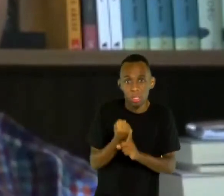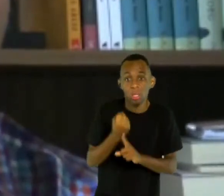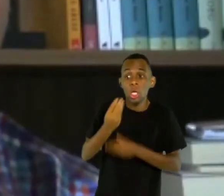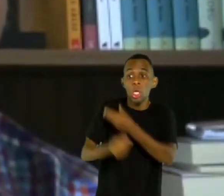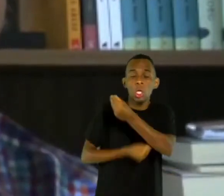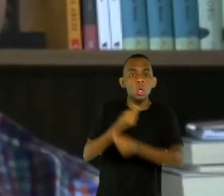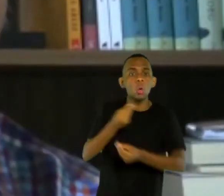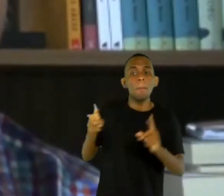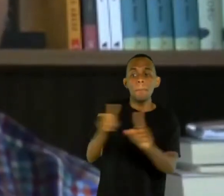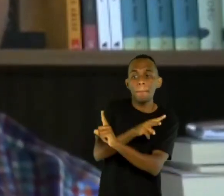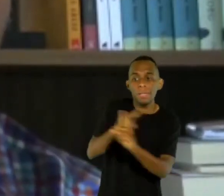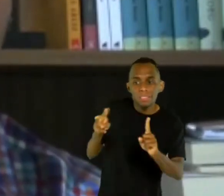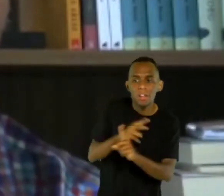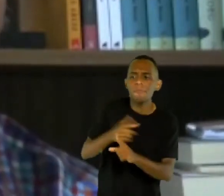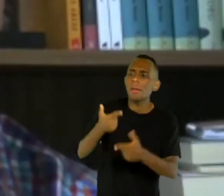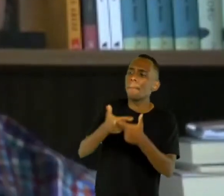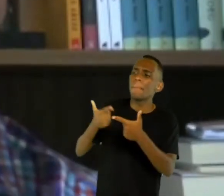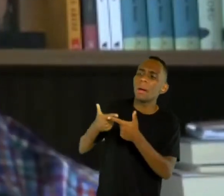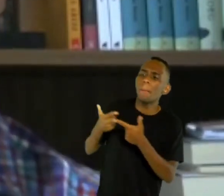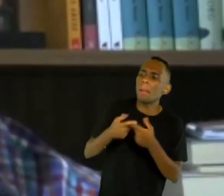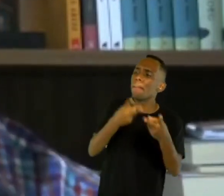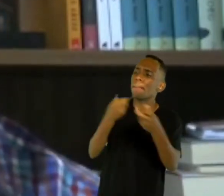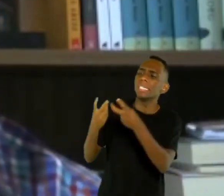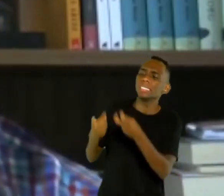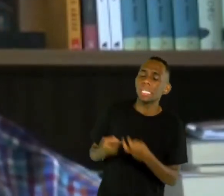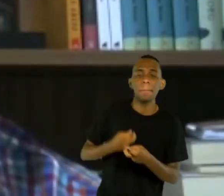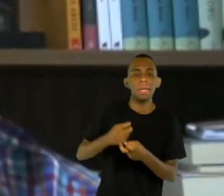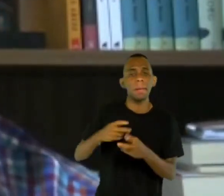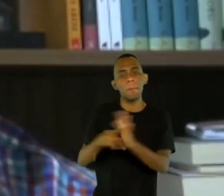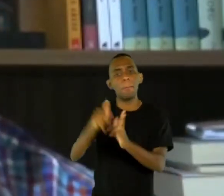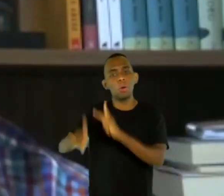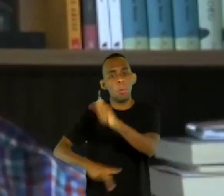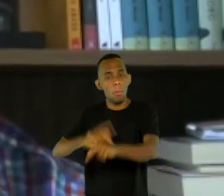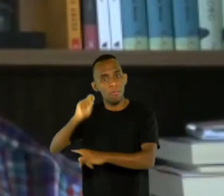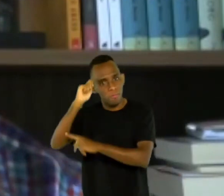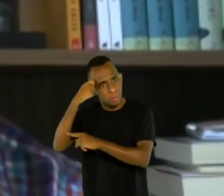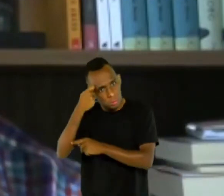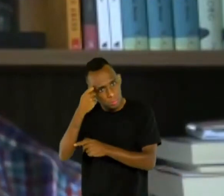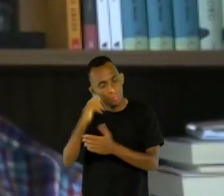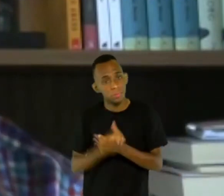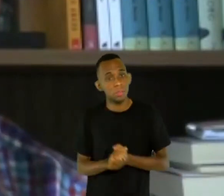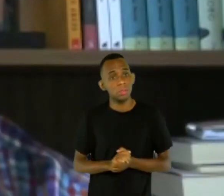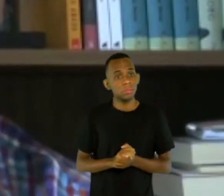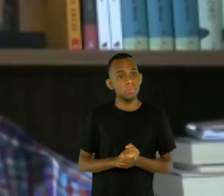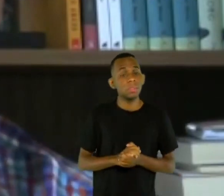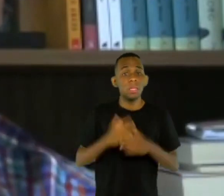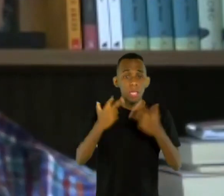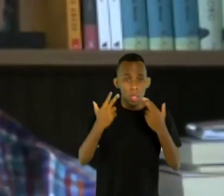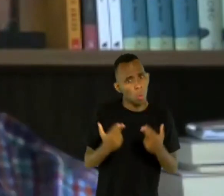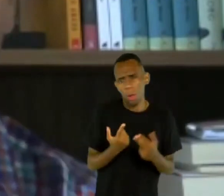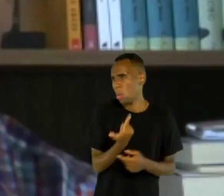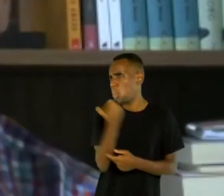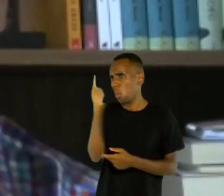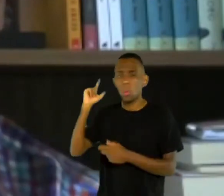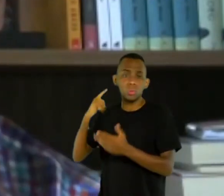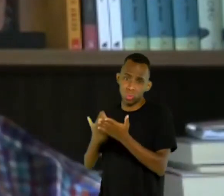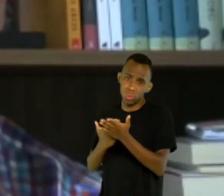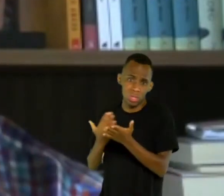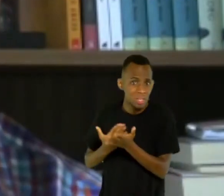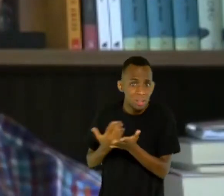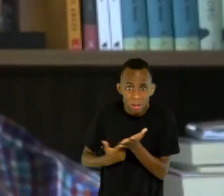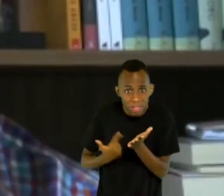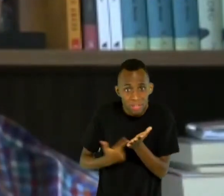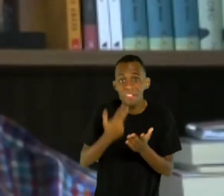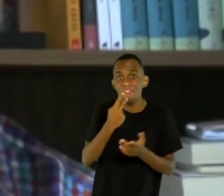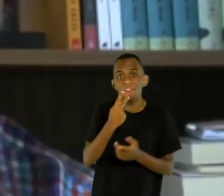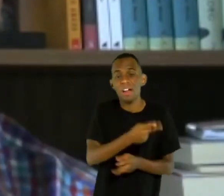grandes problemas estruturais brasileiros, que é o mesmo que o Galgo faz com A Promessa. Ele fala do apartheid,